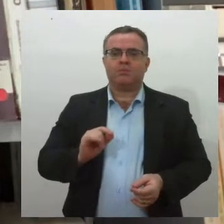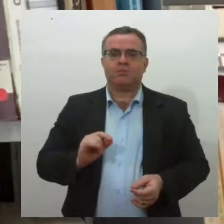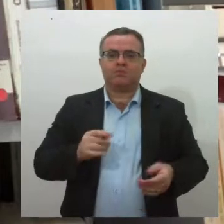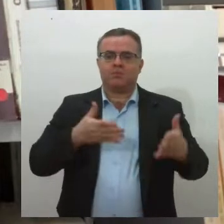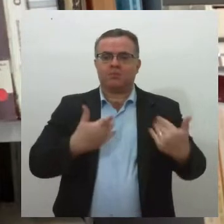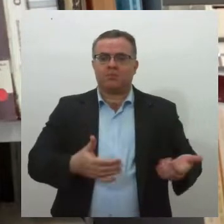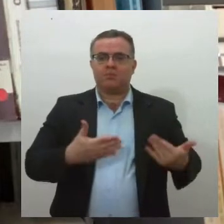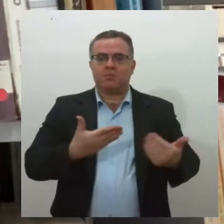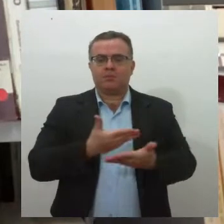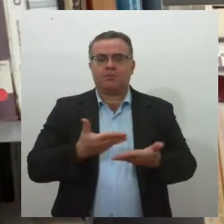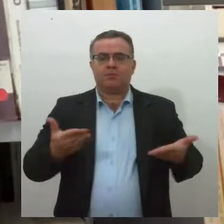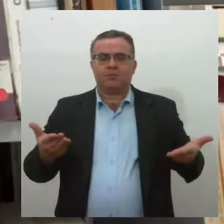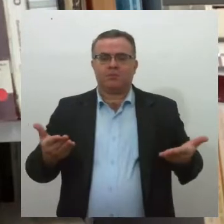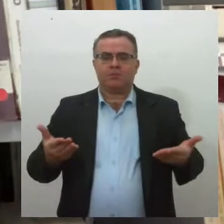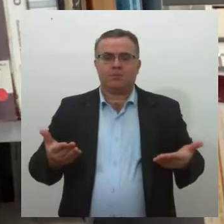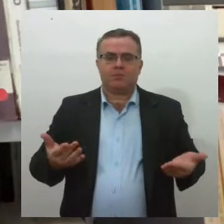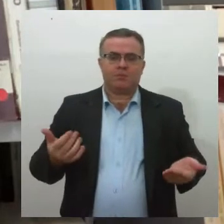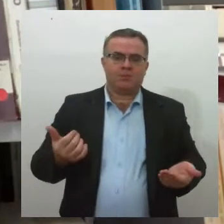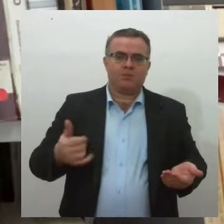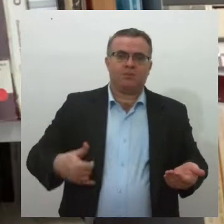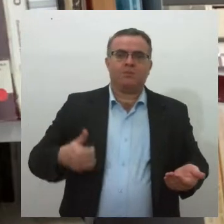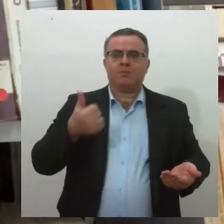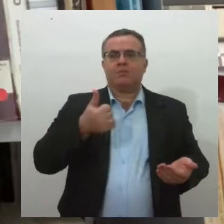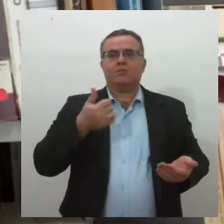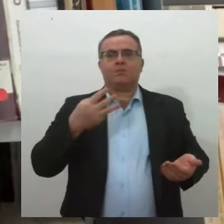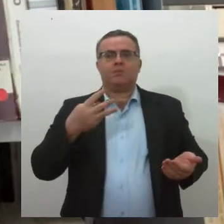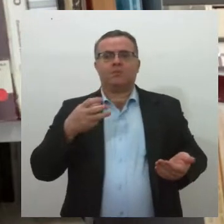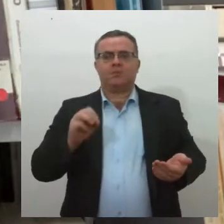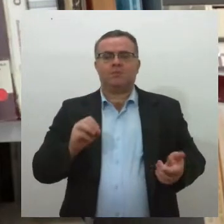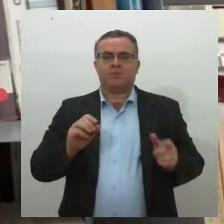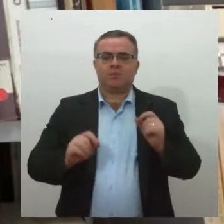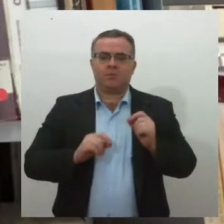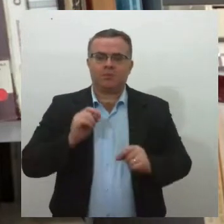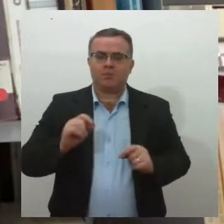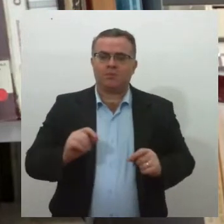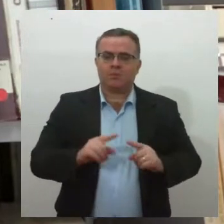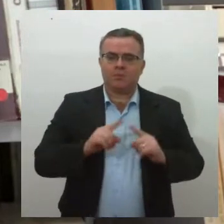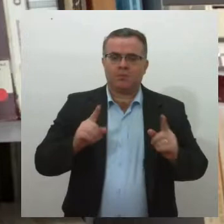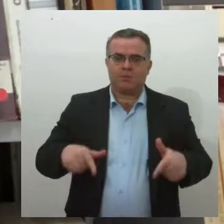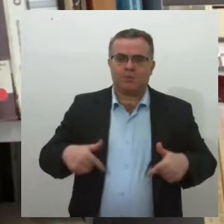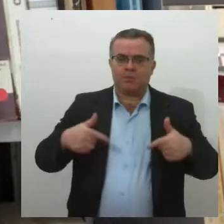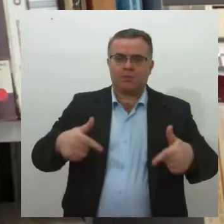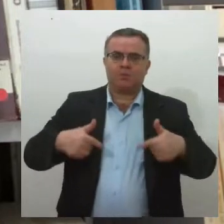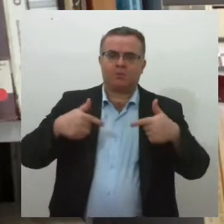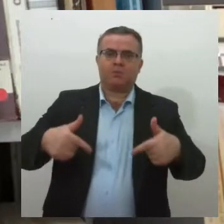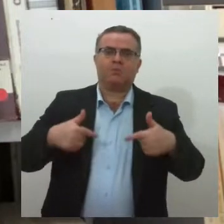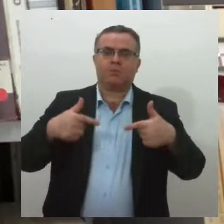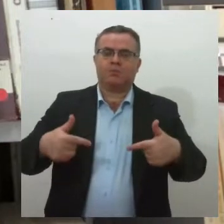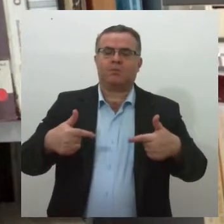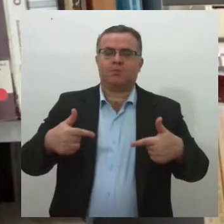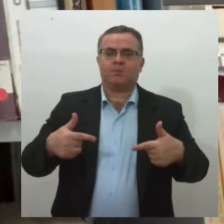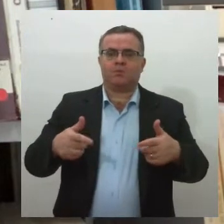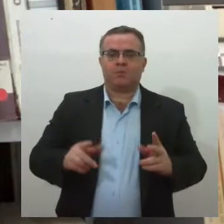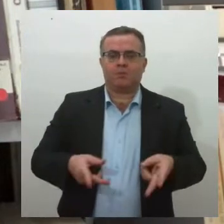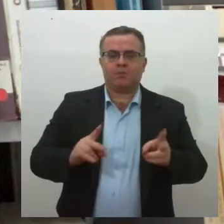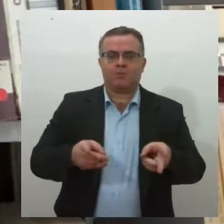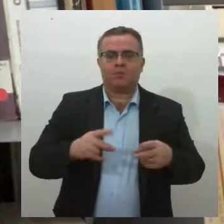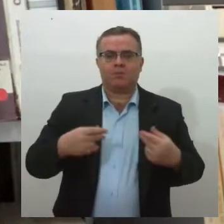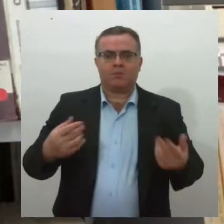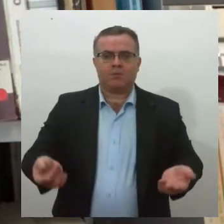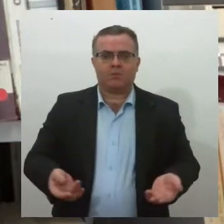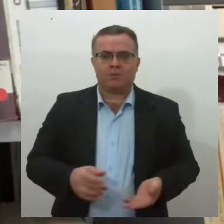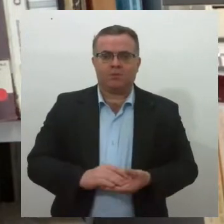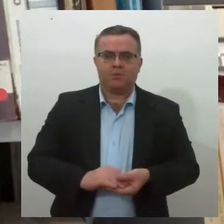jovem, de pouco mais de 130 anos, mas com desafios novos e também